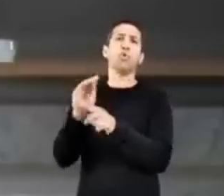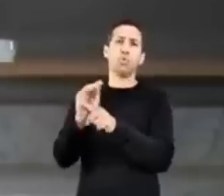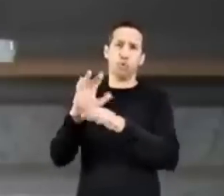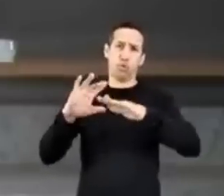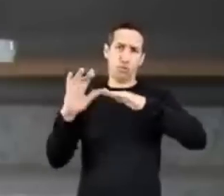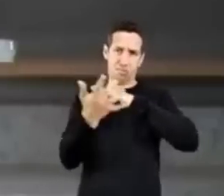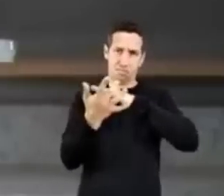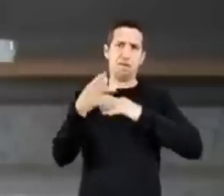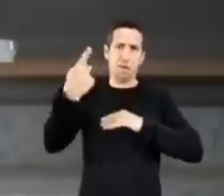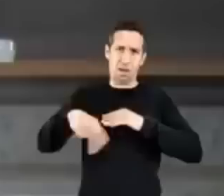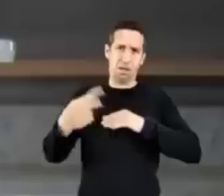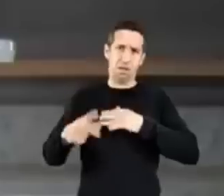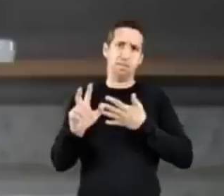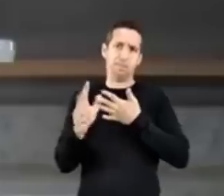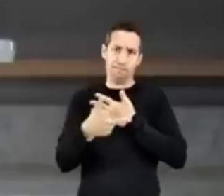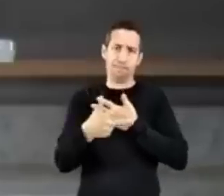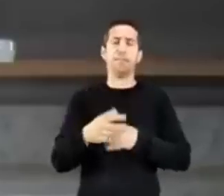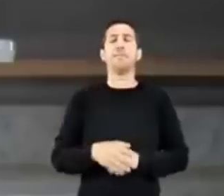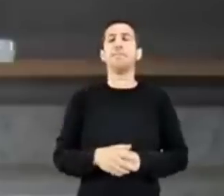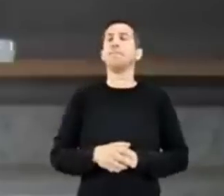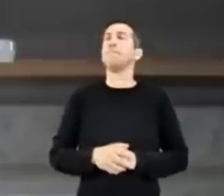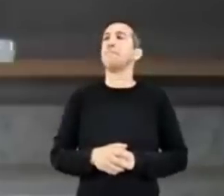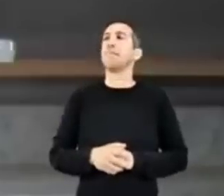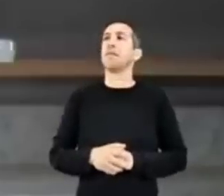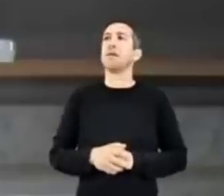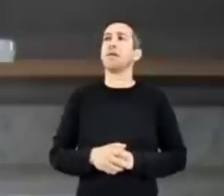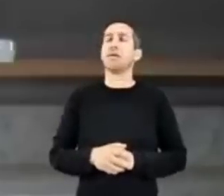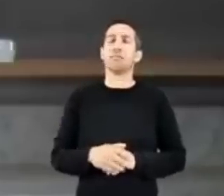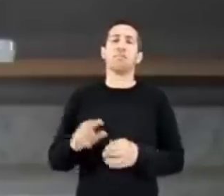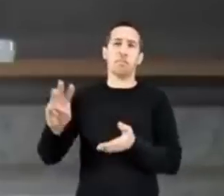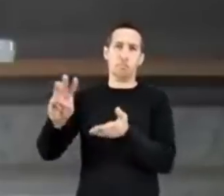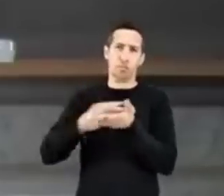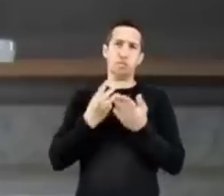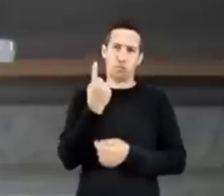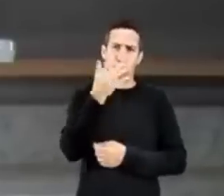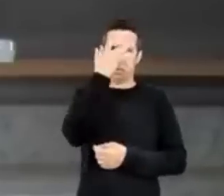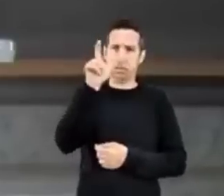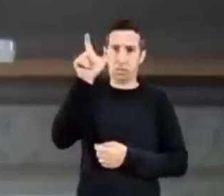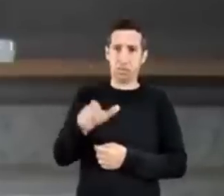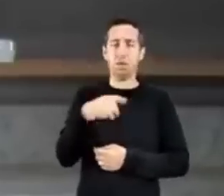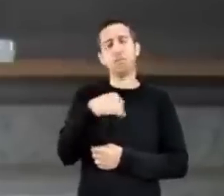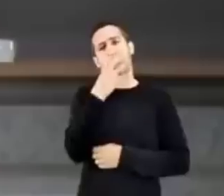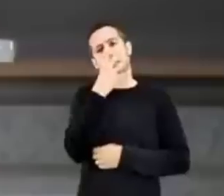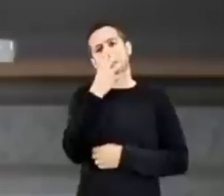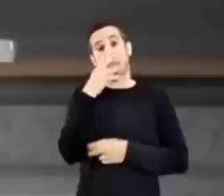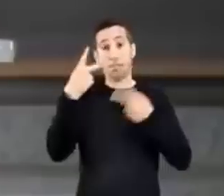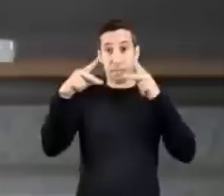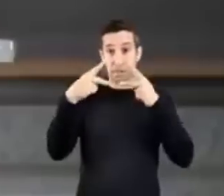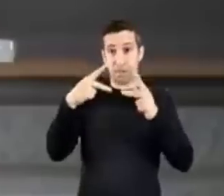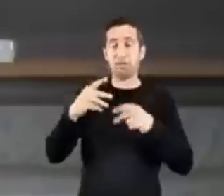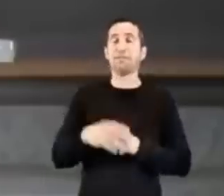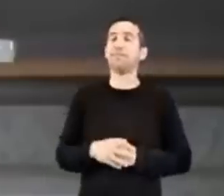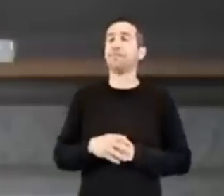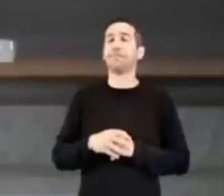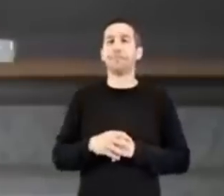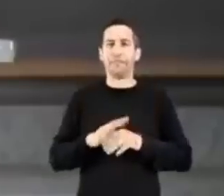na divisão eu recebi uma mensagem aqui de um e uma pessoa que assistir as pregações pelas redes